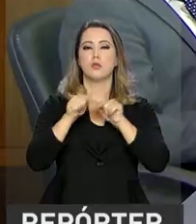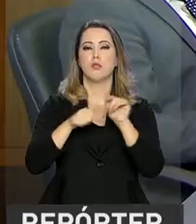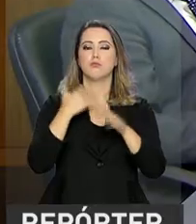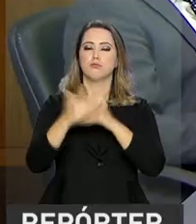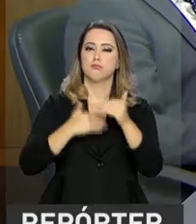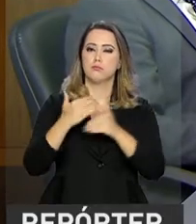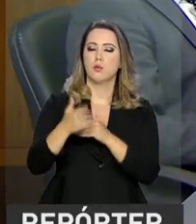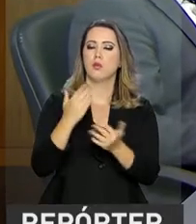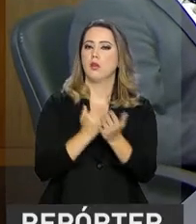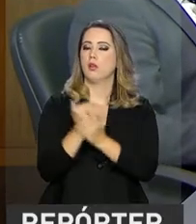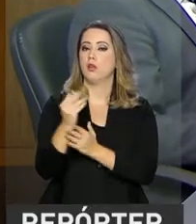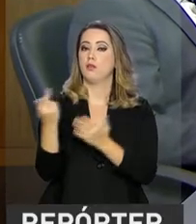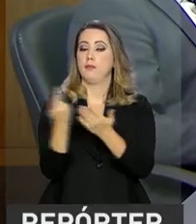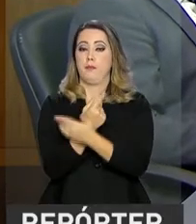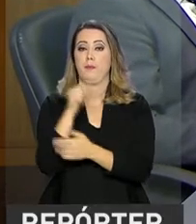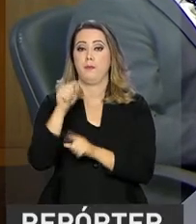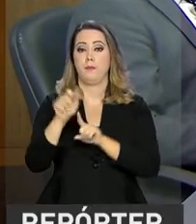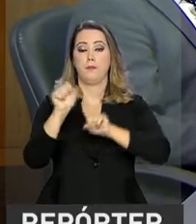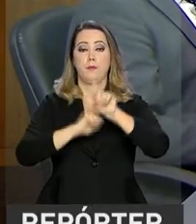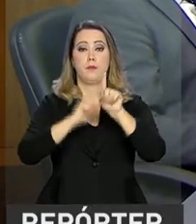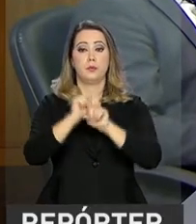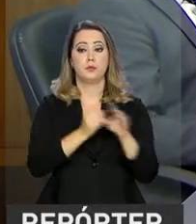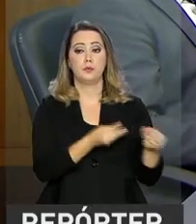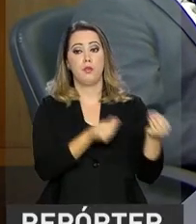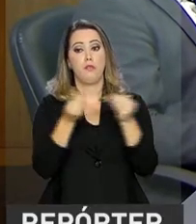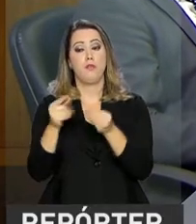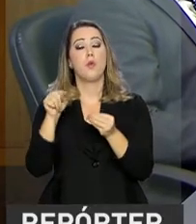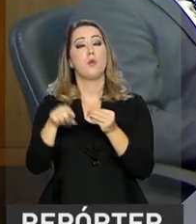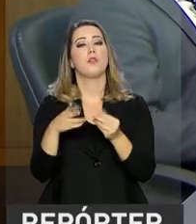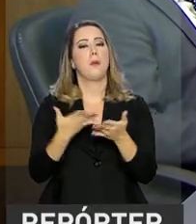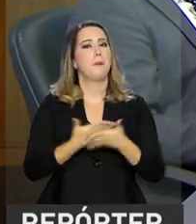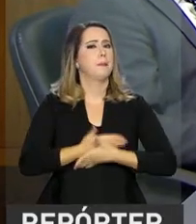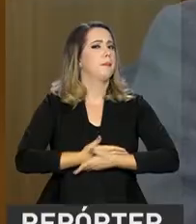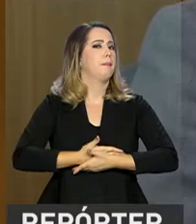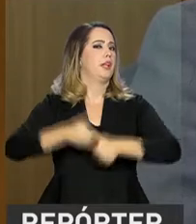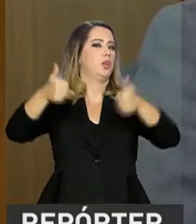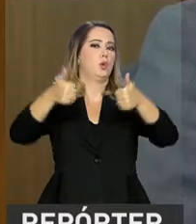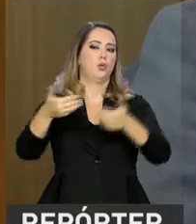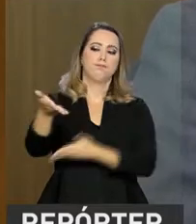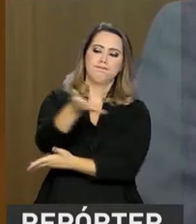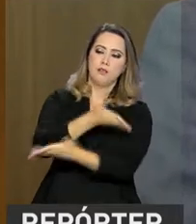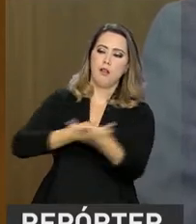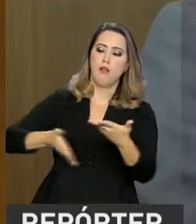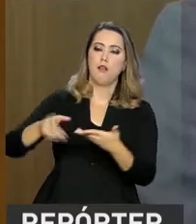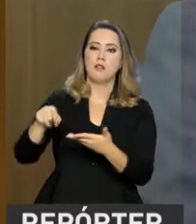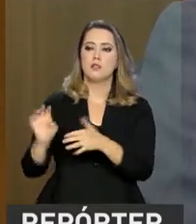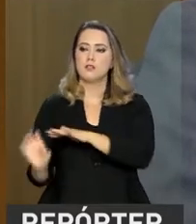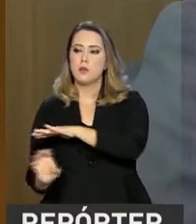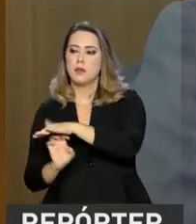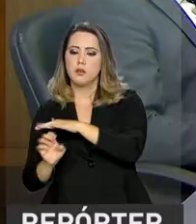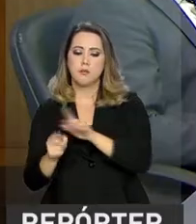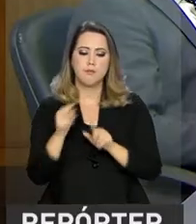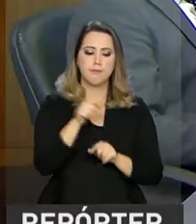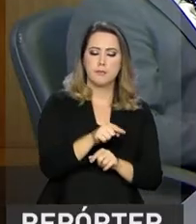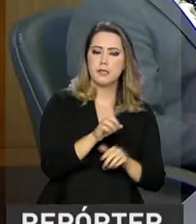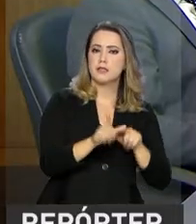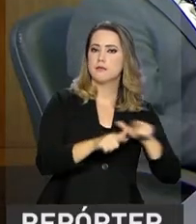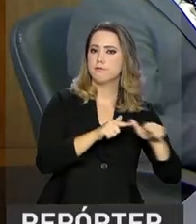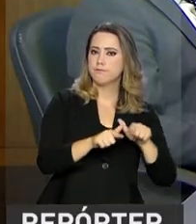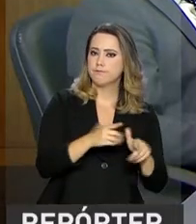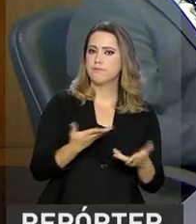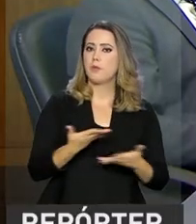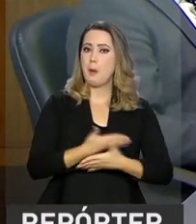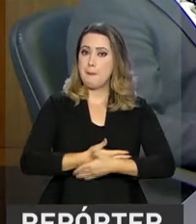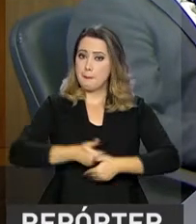trabalhistas, que entrou em vigor neste mês, veio para melhorar as relações de trabalho entre patrões e empregados, com maior